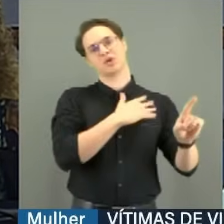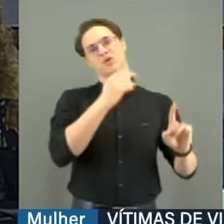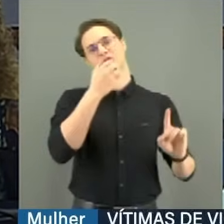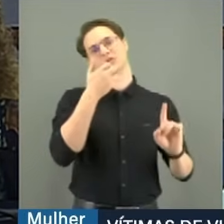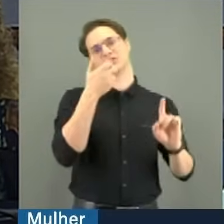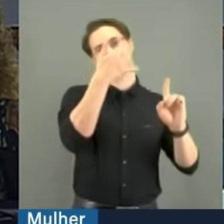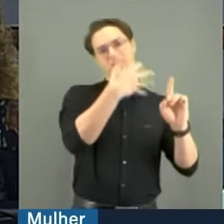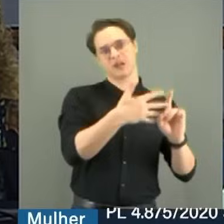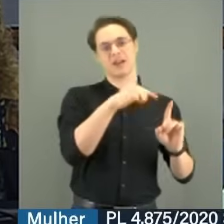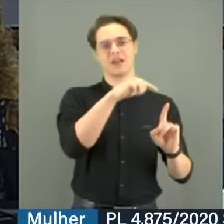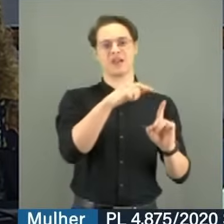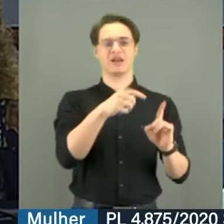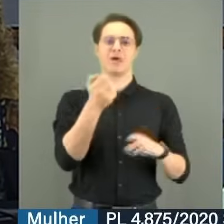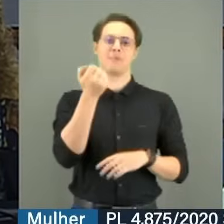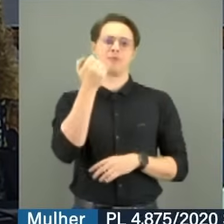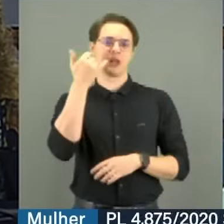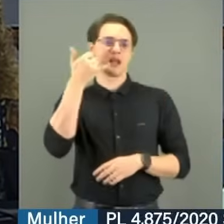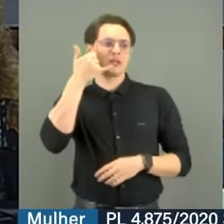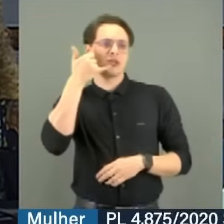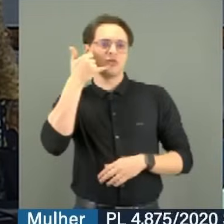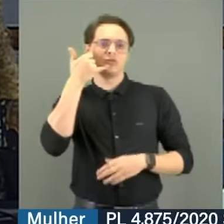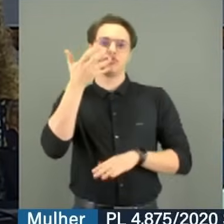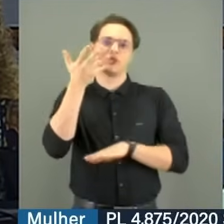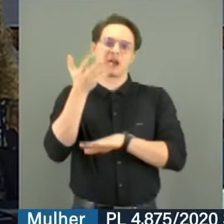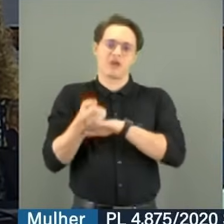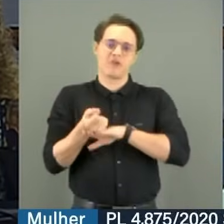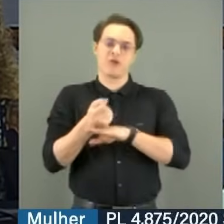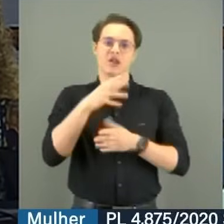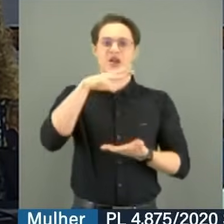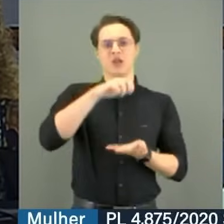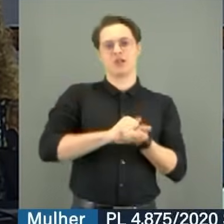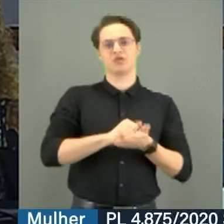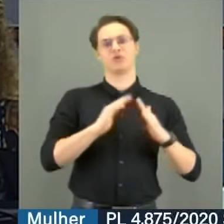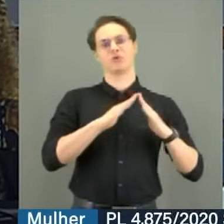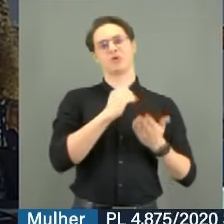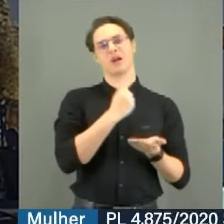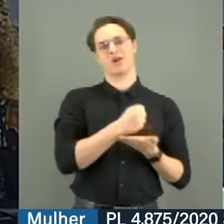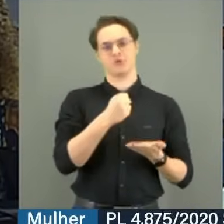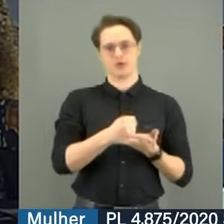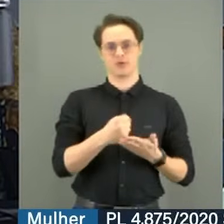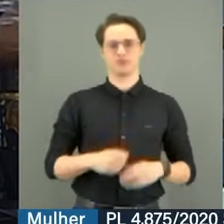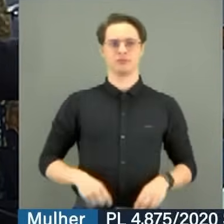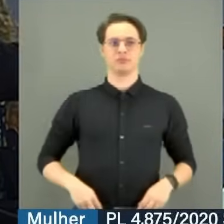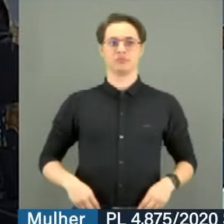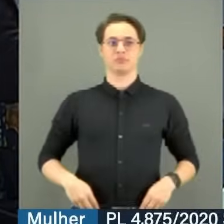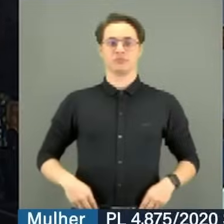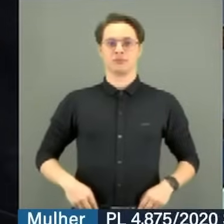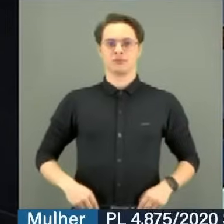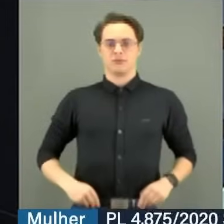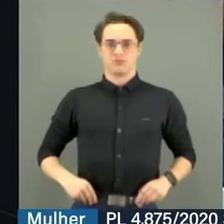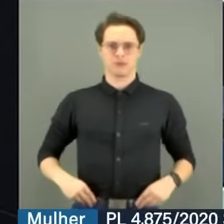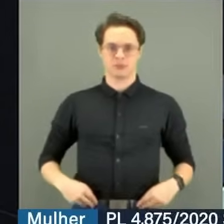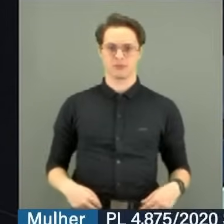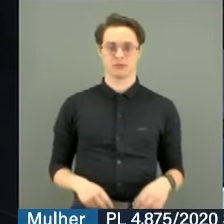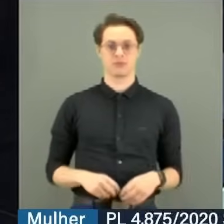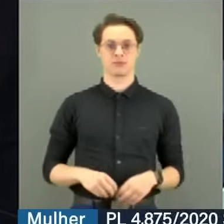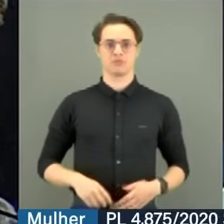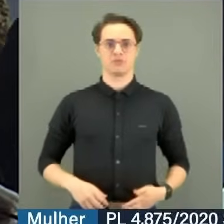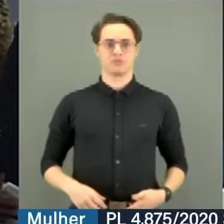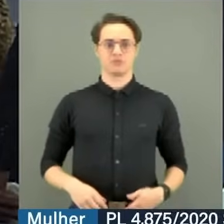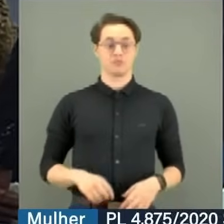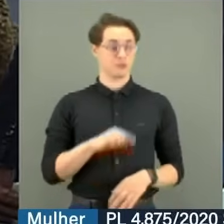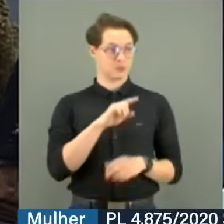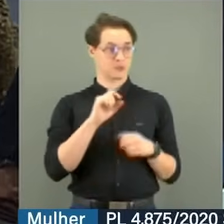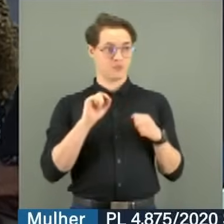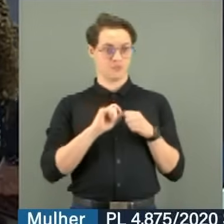ele gravou a ligação e registrou em cartório tudo que fora falado à época. Você fez, então, esse registro com ele? Sim, eu